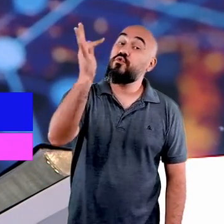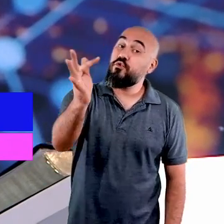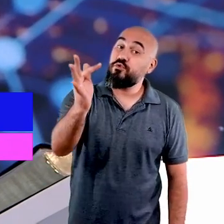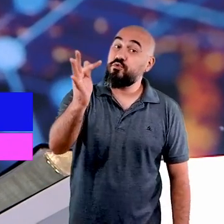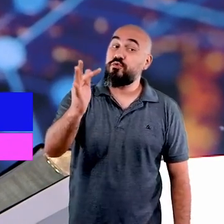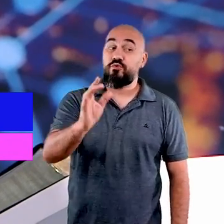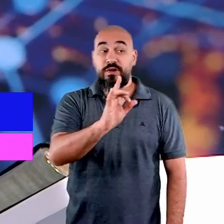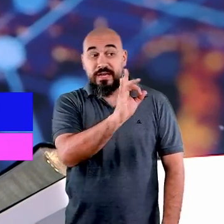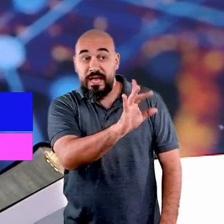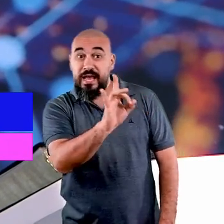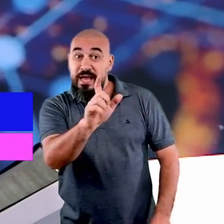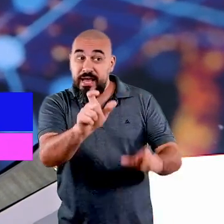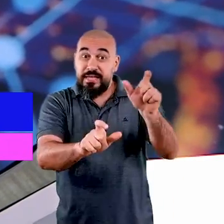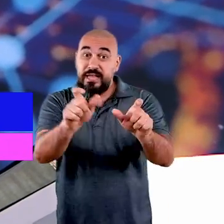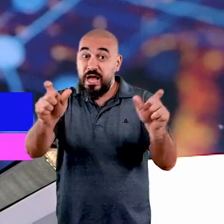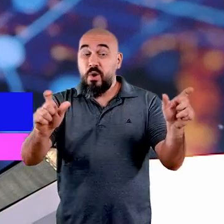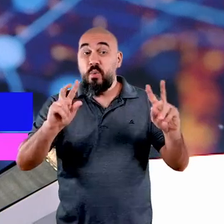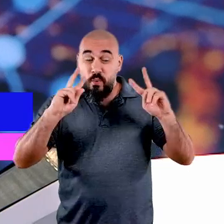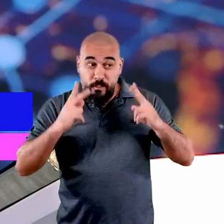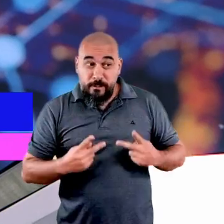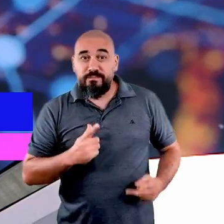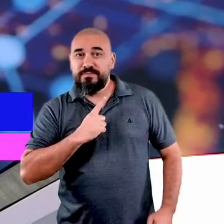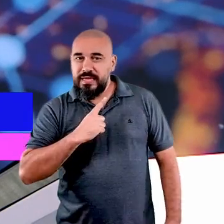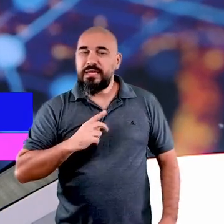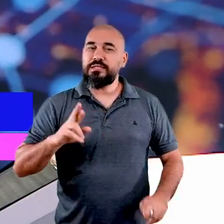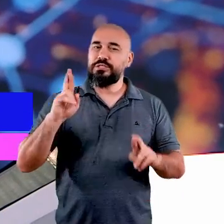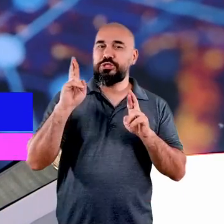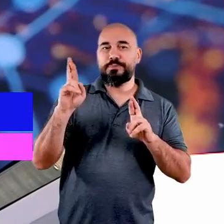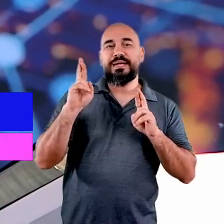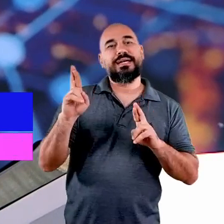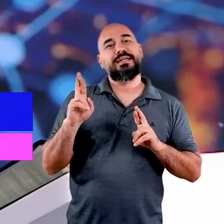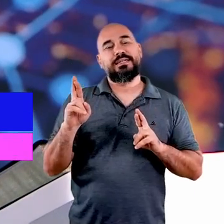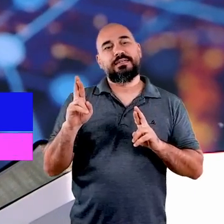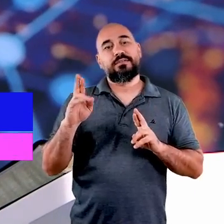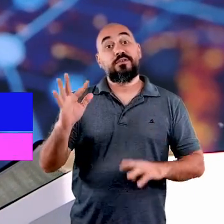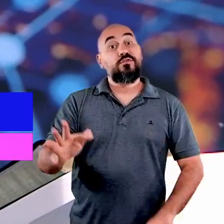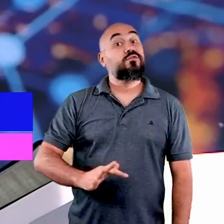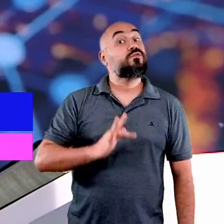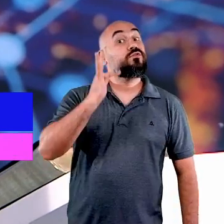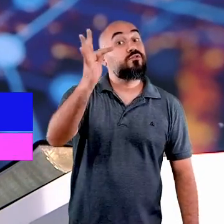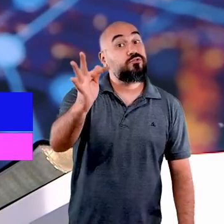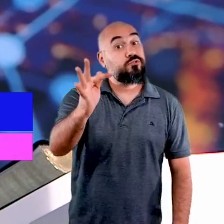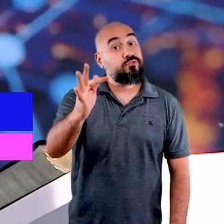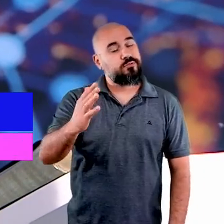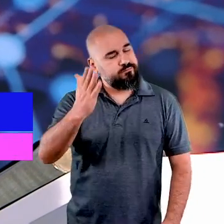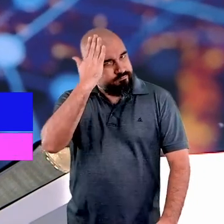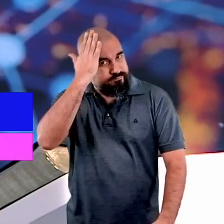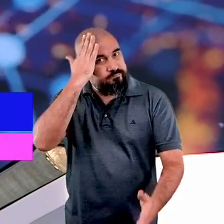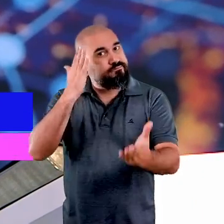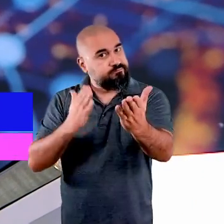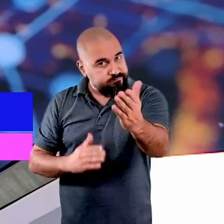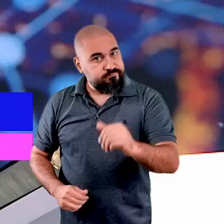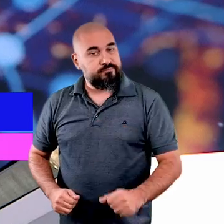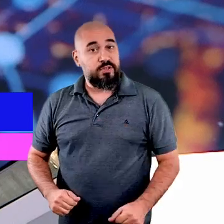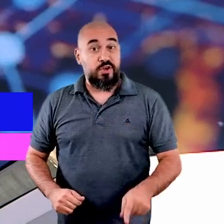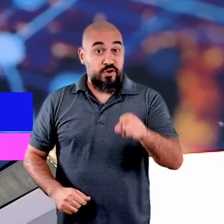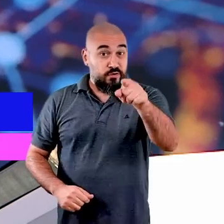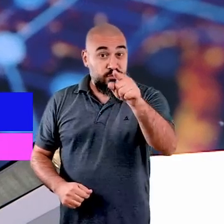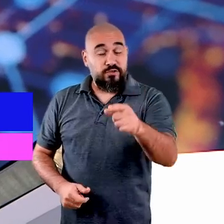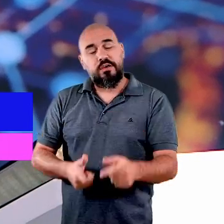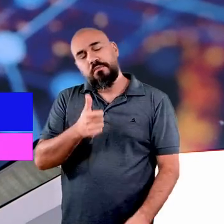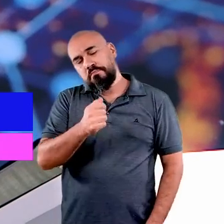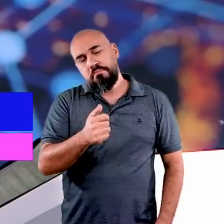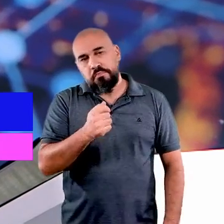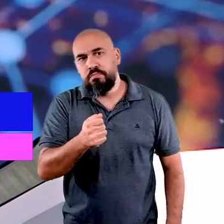humano. E essa esperança é a que está batendo a porta do seu coração nesse momento. Você não chegou até aqui,